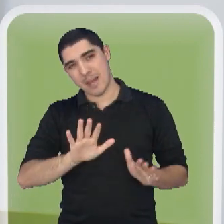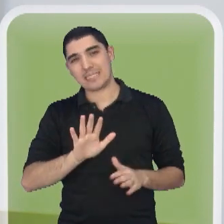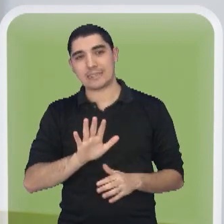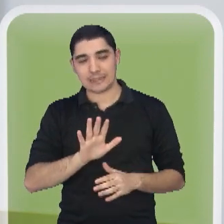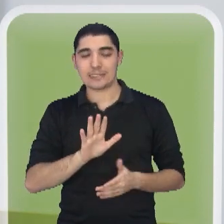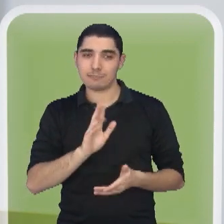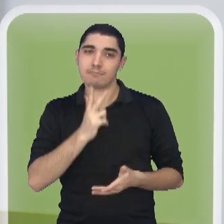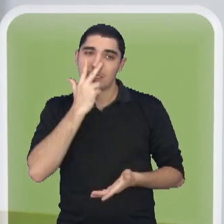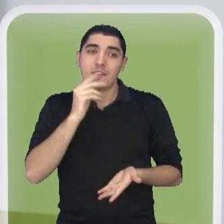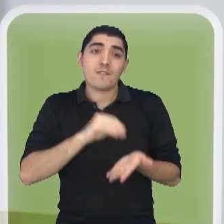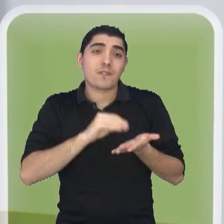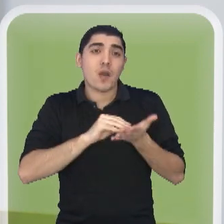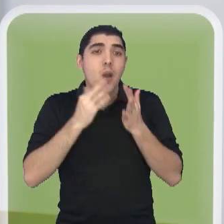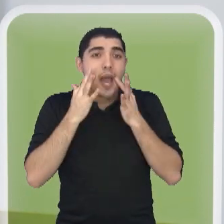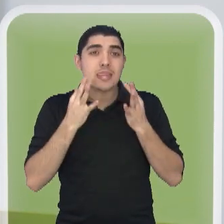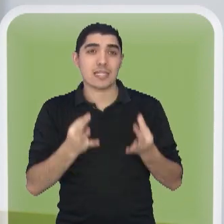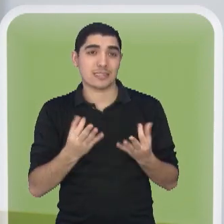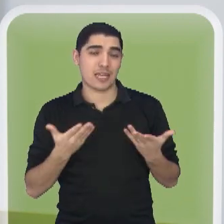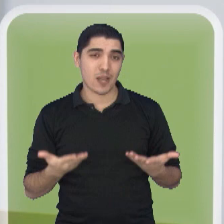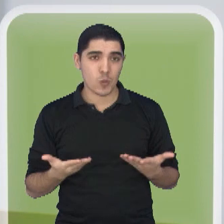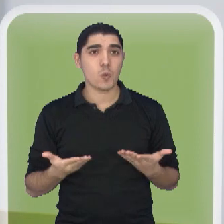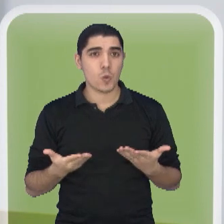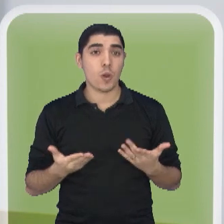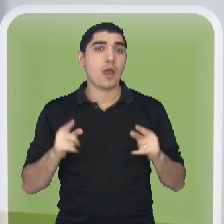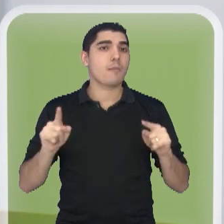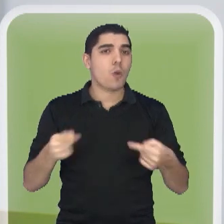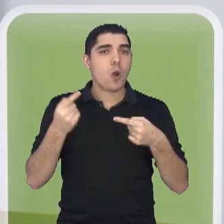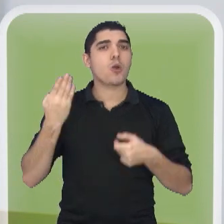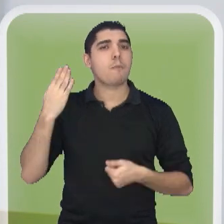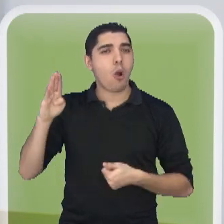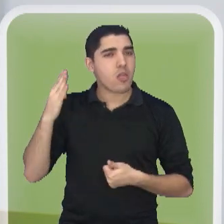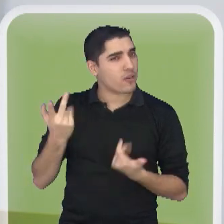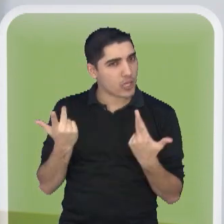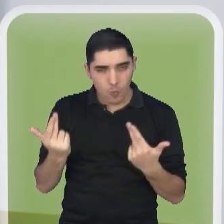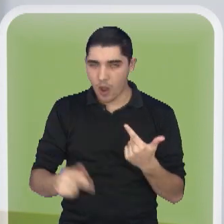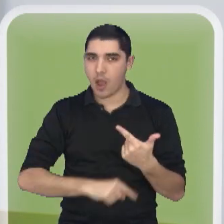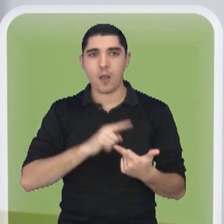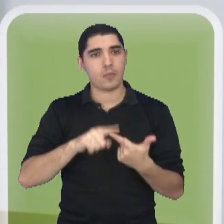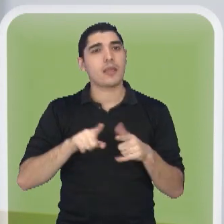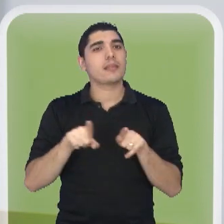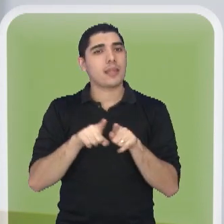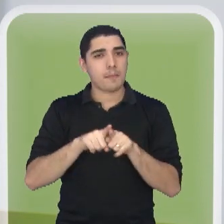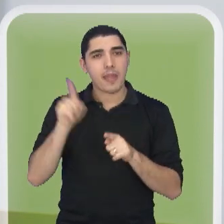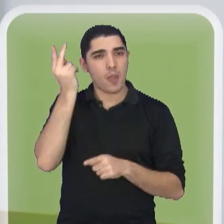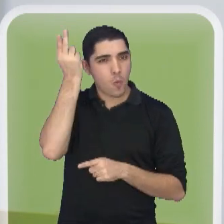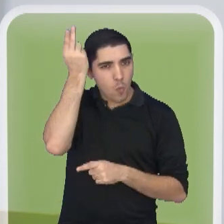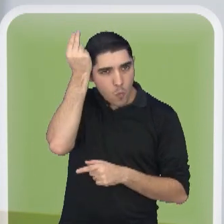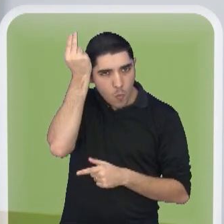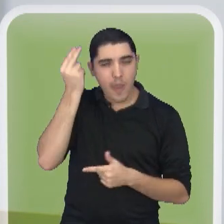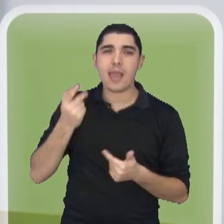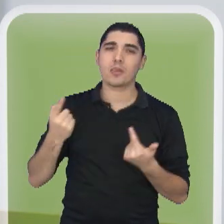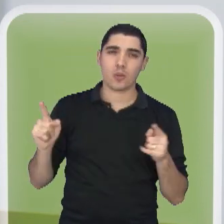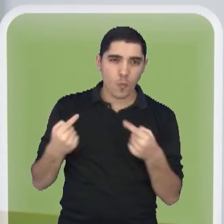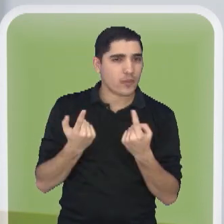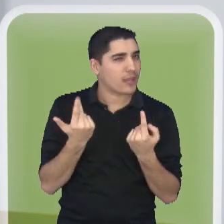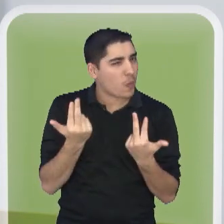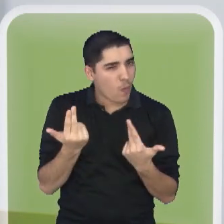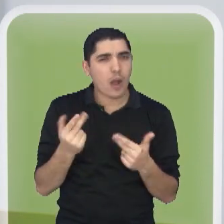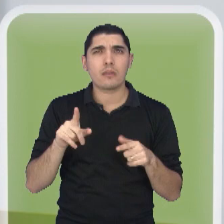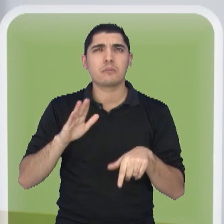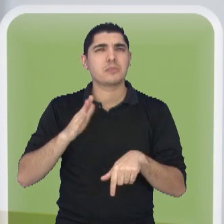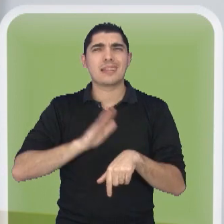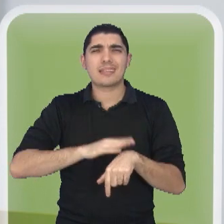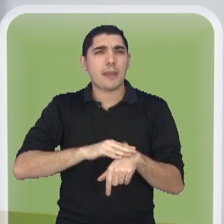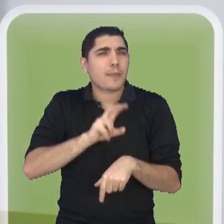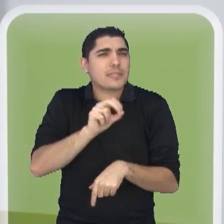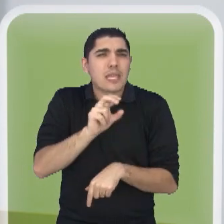a atenção, né? Foi assim contra o Botafogo na primeira rodada do Brasileiro, foi assim contra o América Mineiro, principalmente com um gol aos 50 e